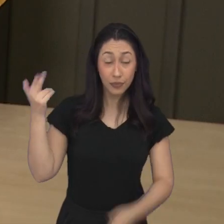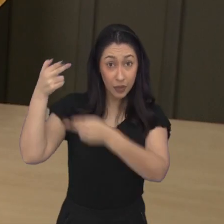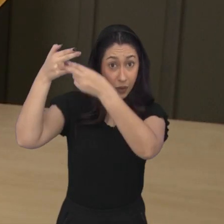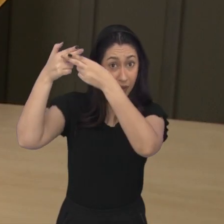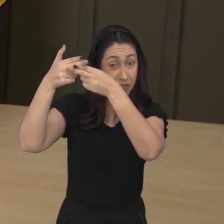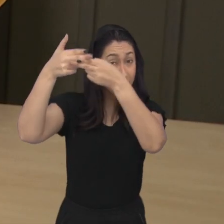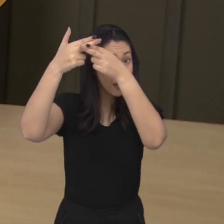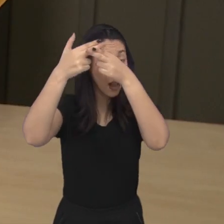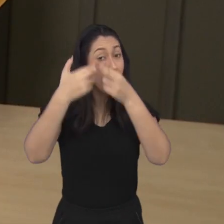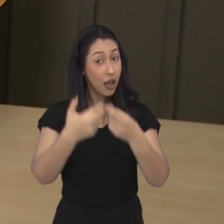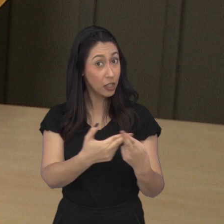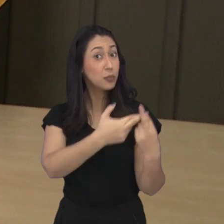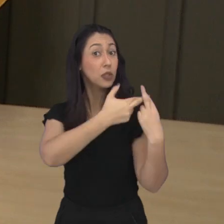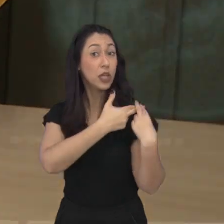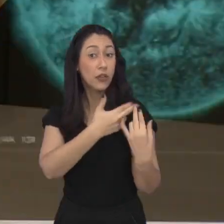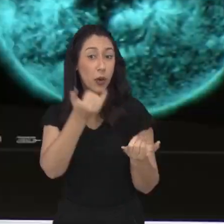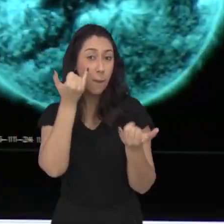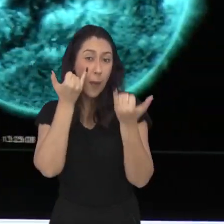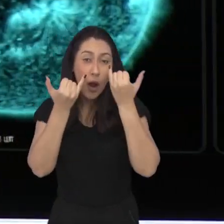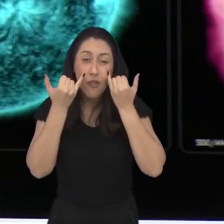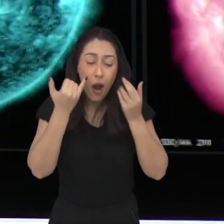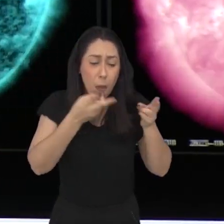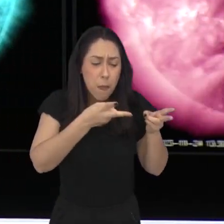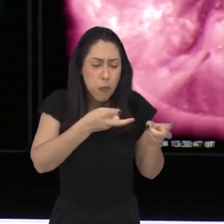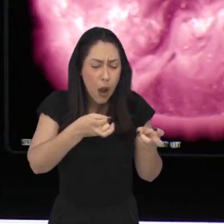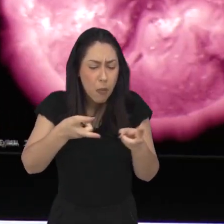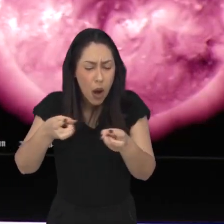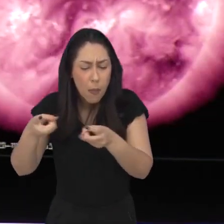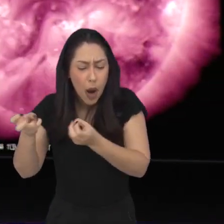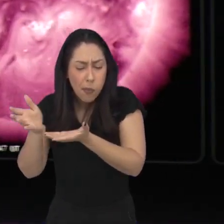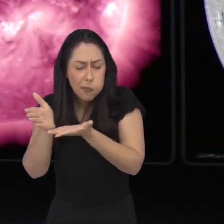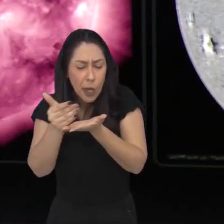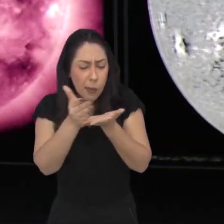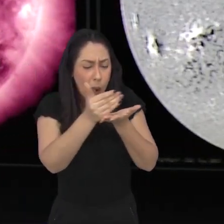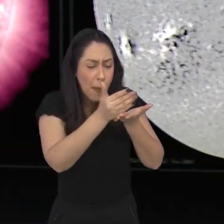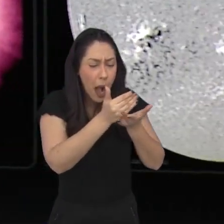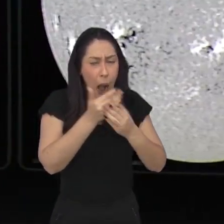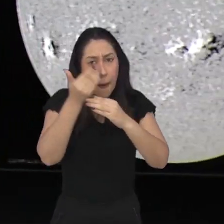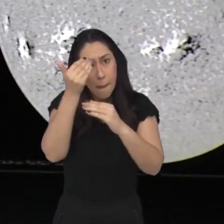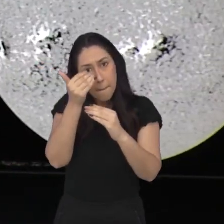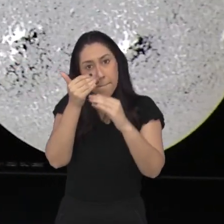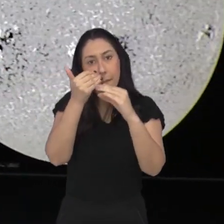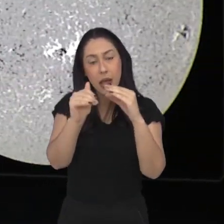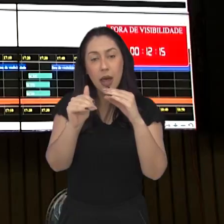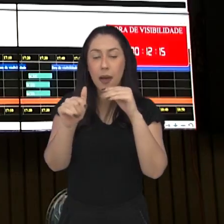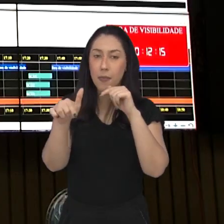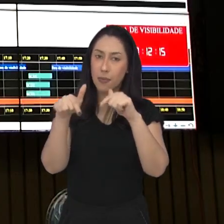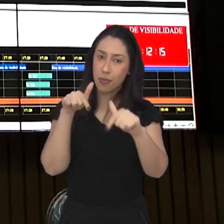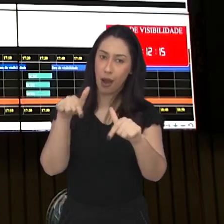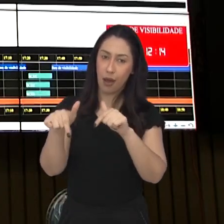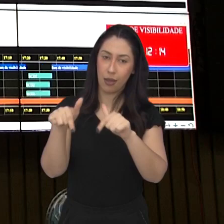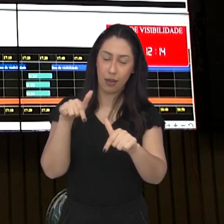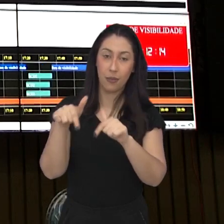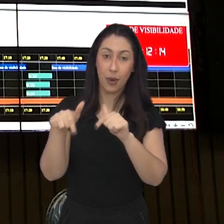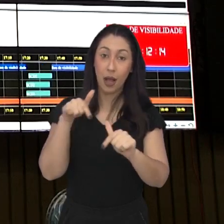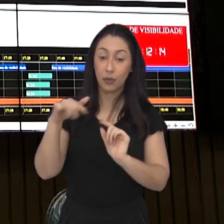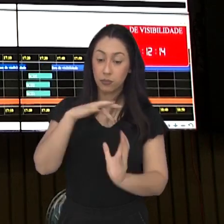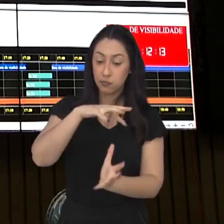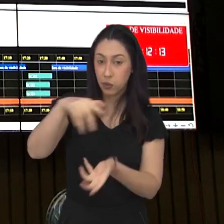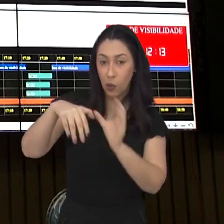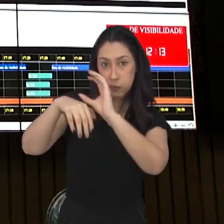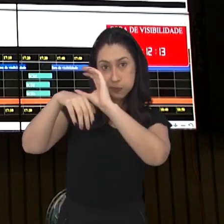os satélites os responsáveis por captar as informações da Terra que vão servir de base para o trabalho